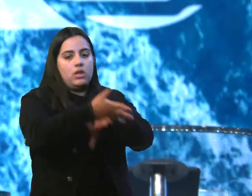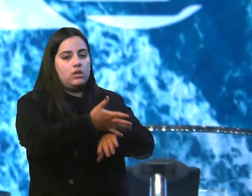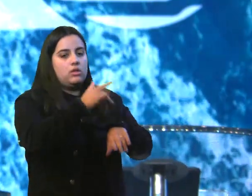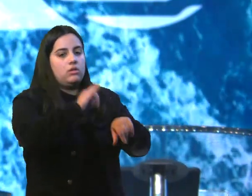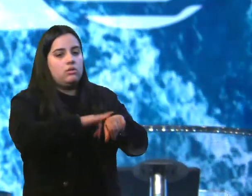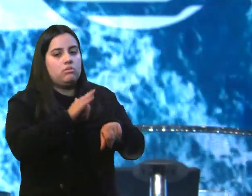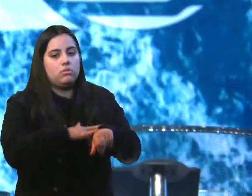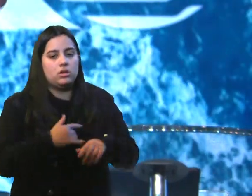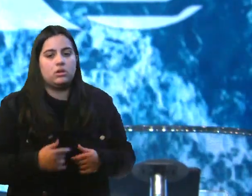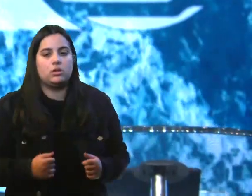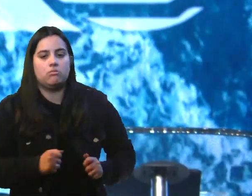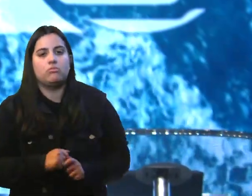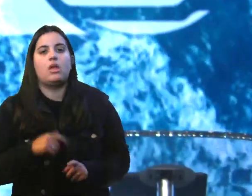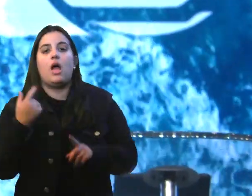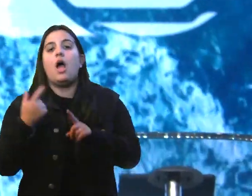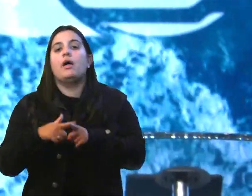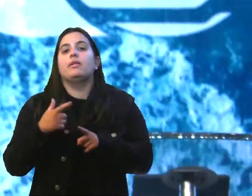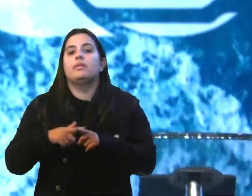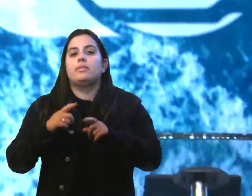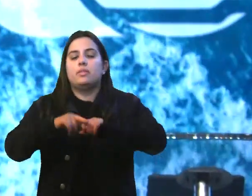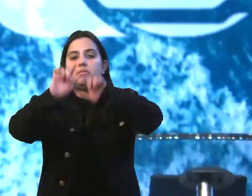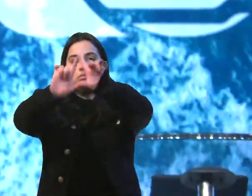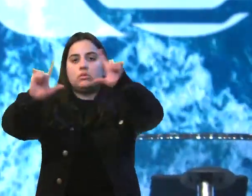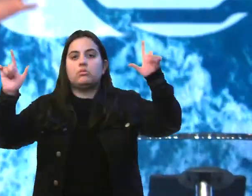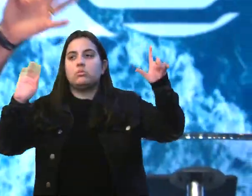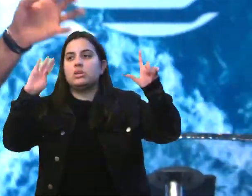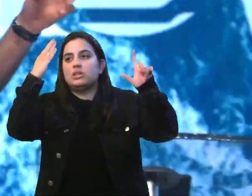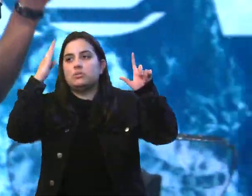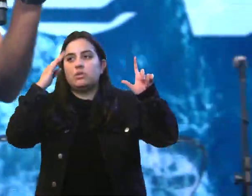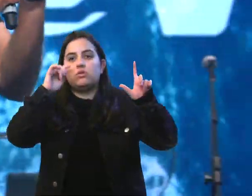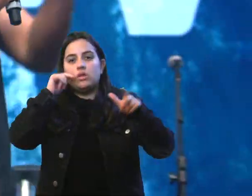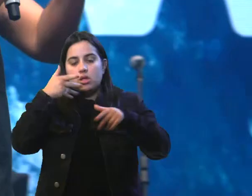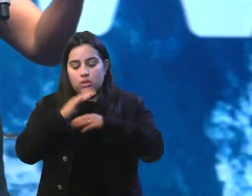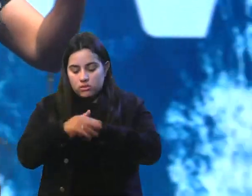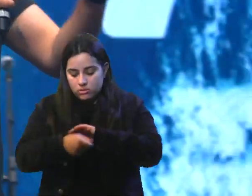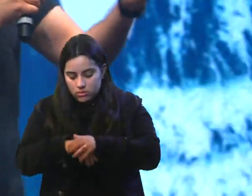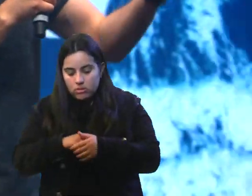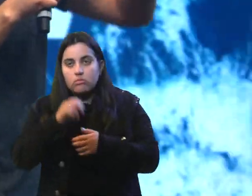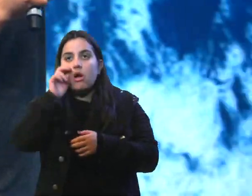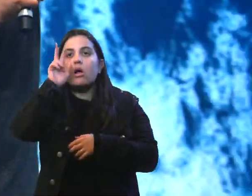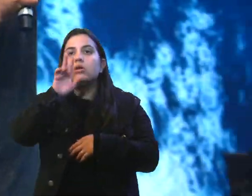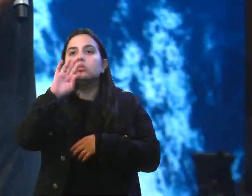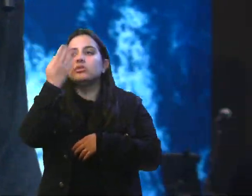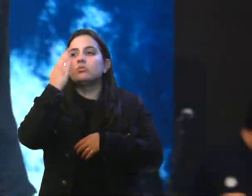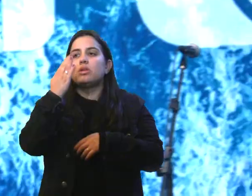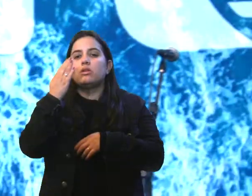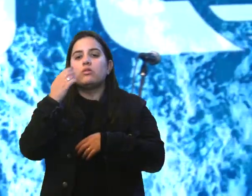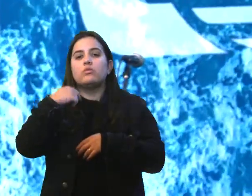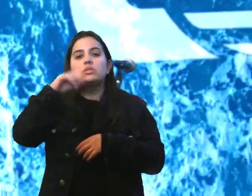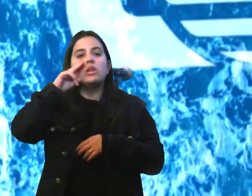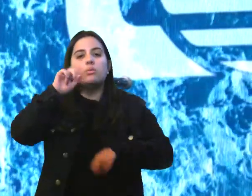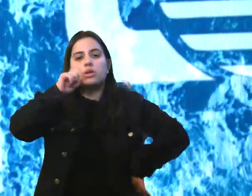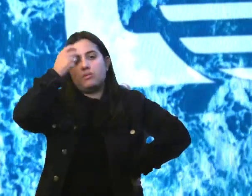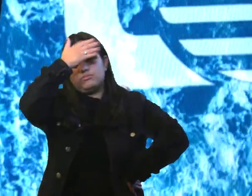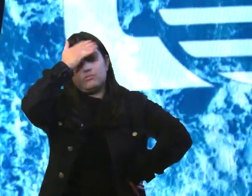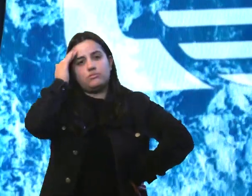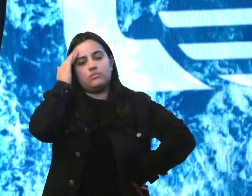viu, tem um espelho. Você entra no banheiro para lavar a mão, só que quando você olha no espelho, você lembra que você passou a mão na